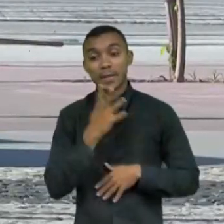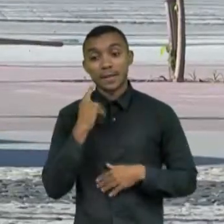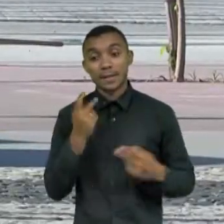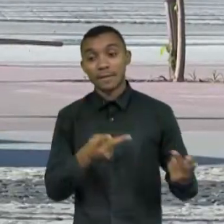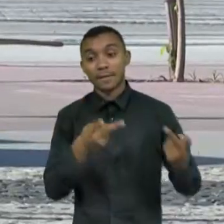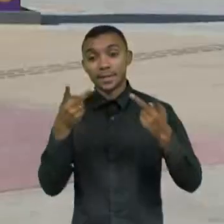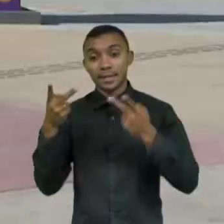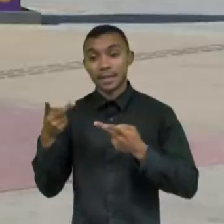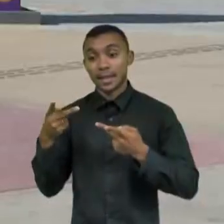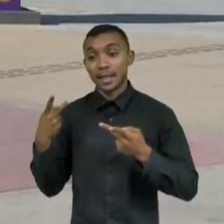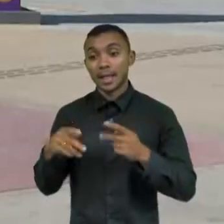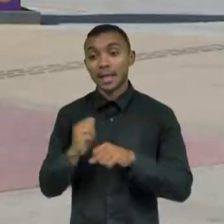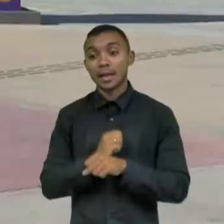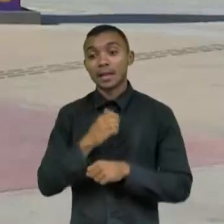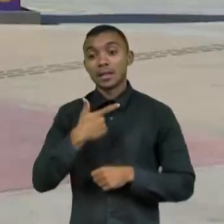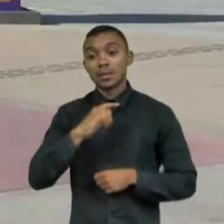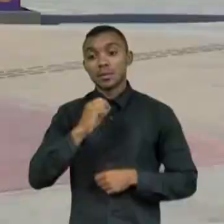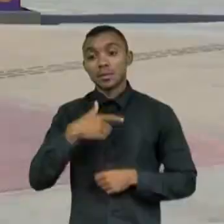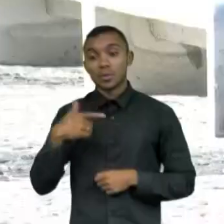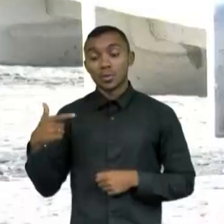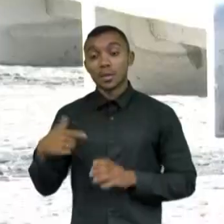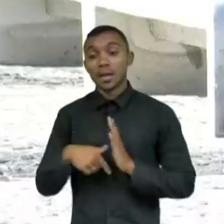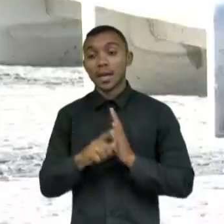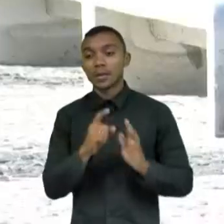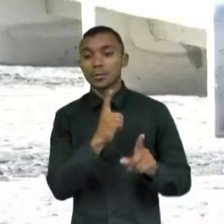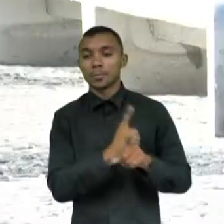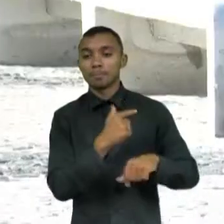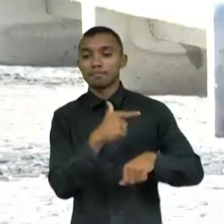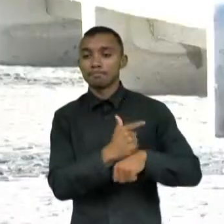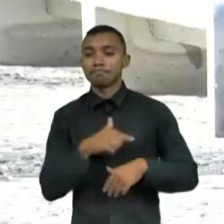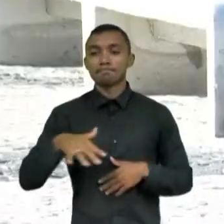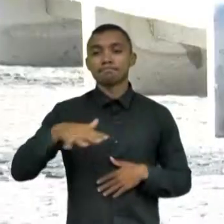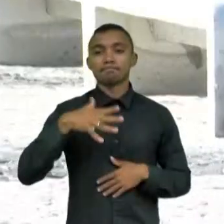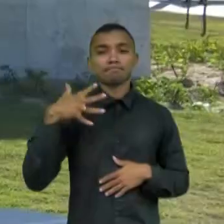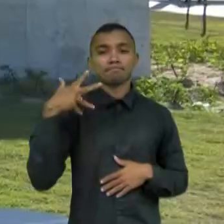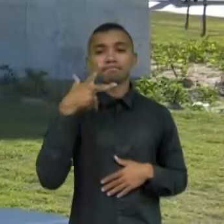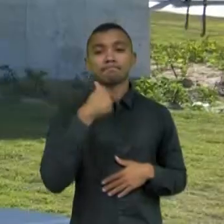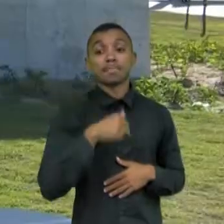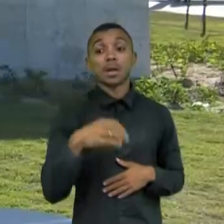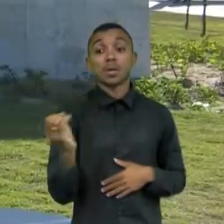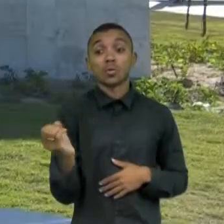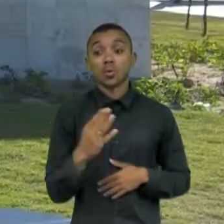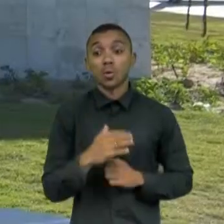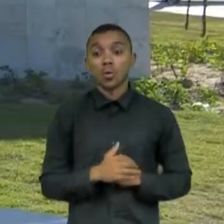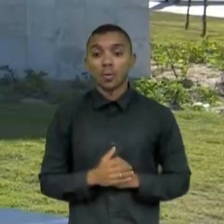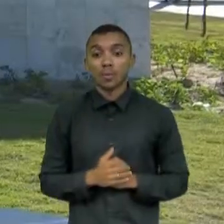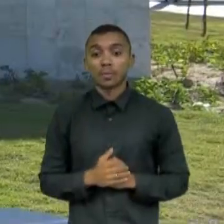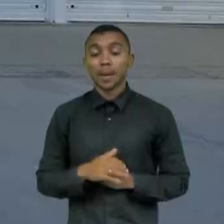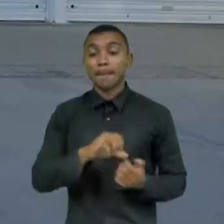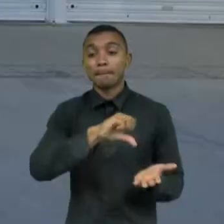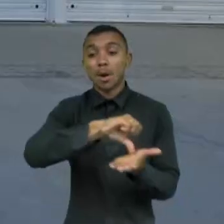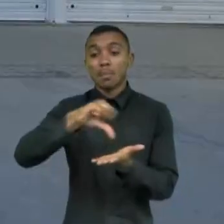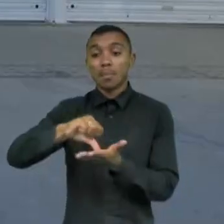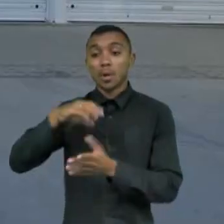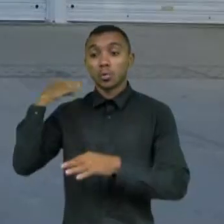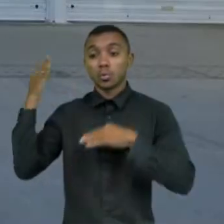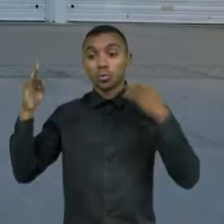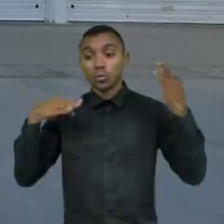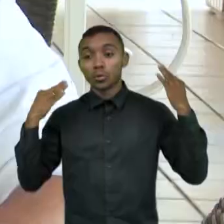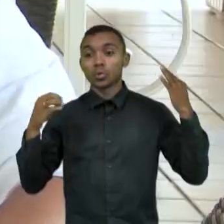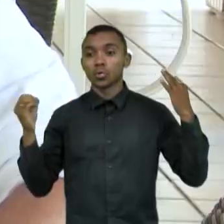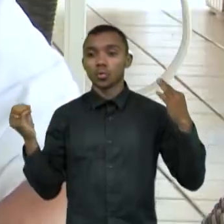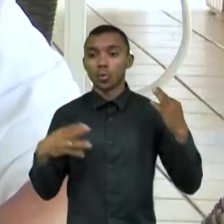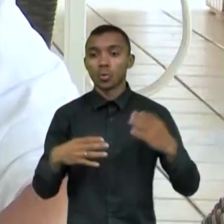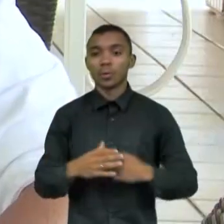turístico neste ano vai encontrar uma Avenida Beira-Mar completamente renovada e outros polos turísticos